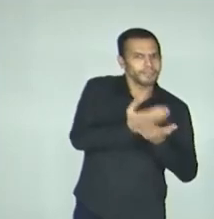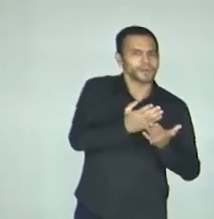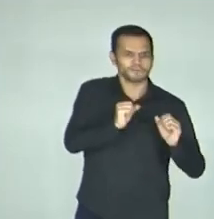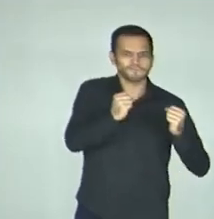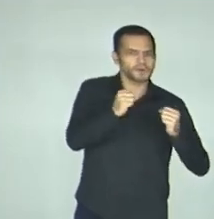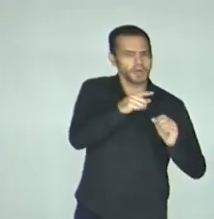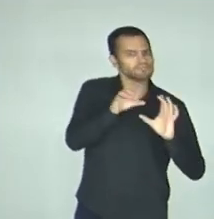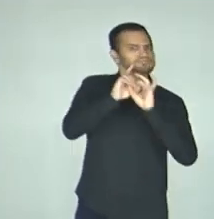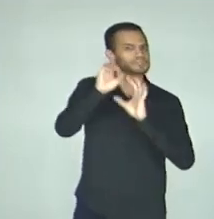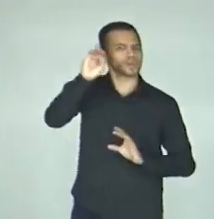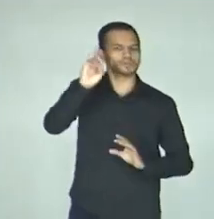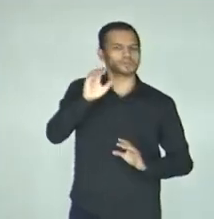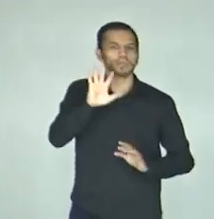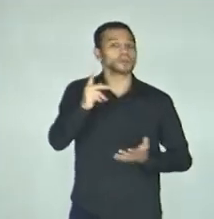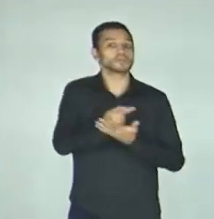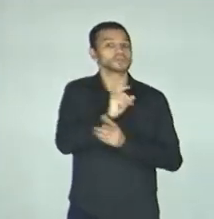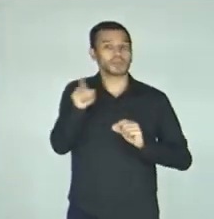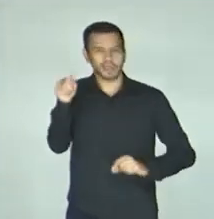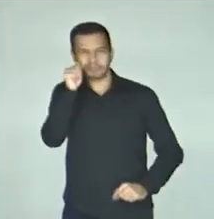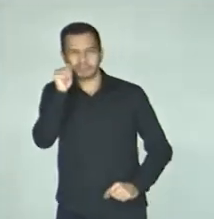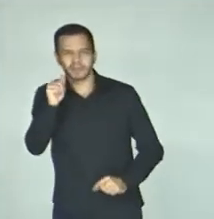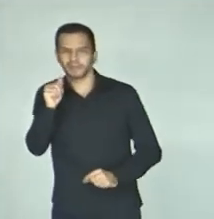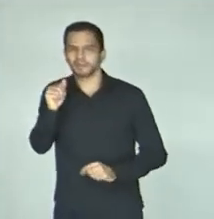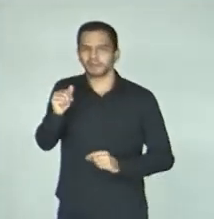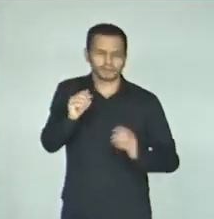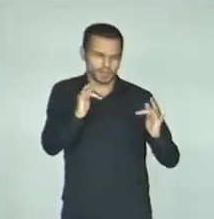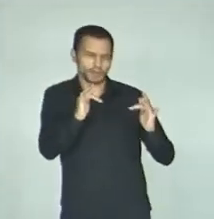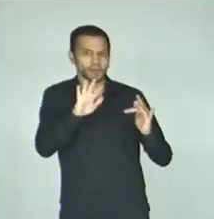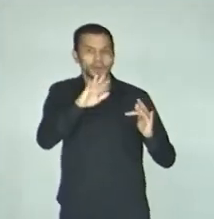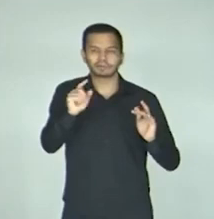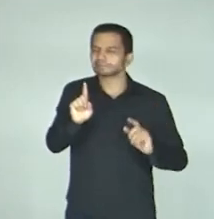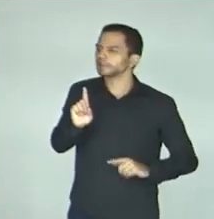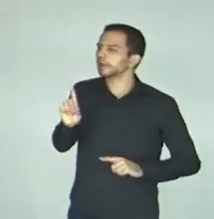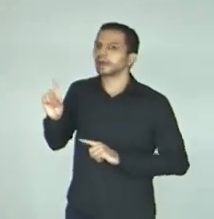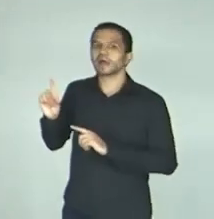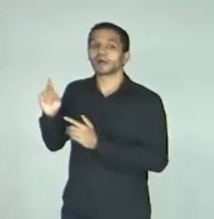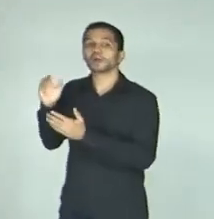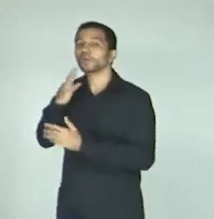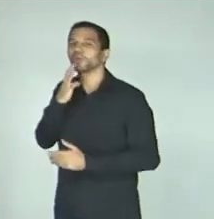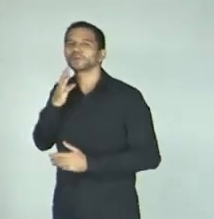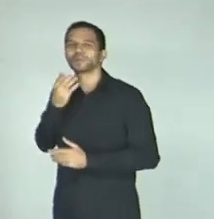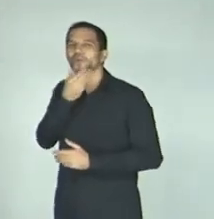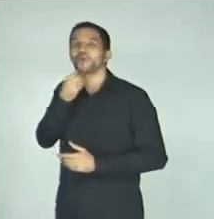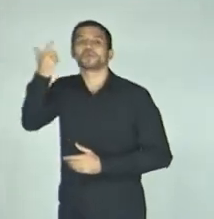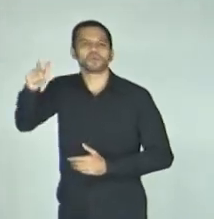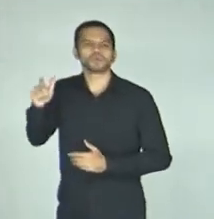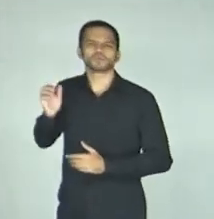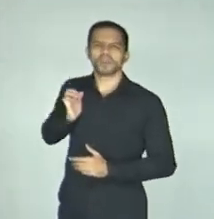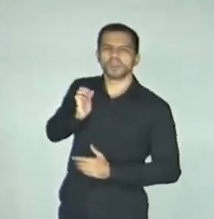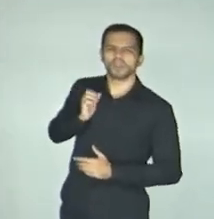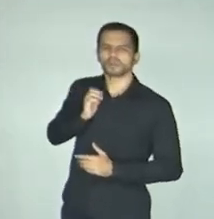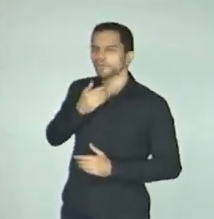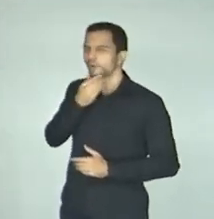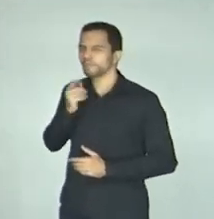homem de Deus mas é essa menina conheceu no mundo um rapaz que tinha dinheiro que a